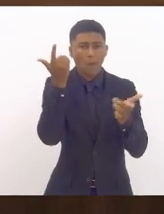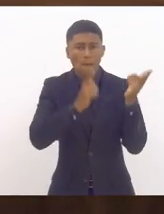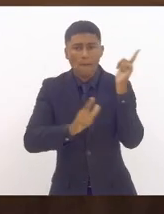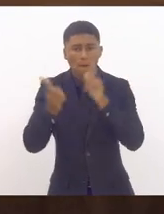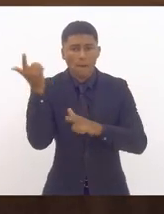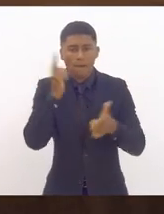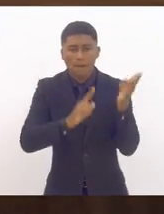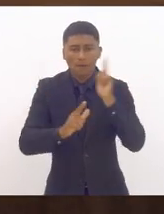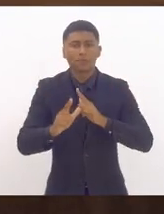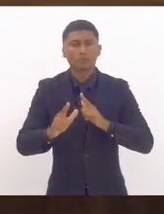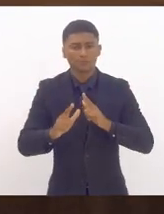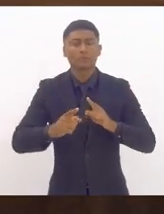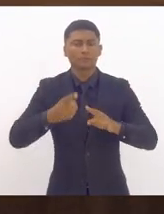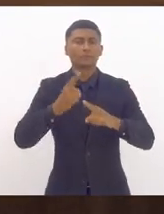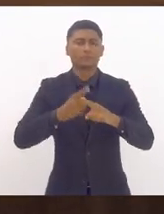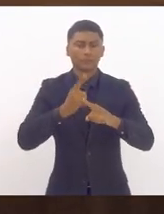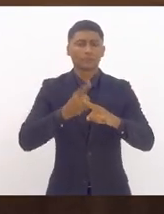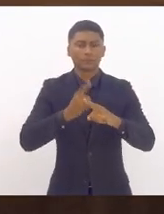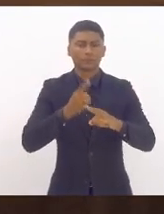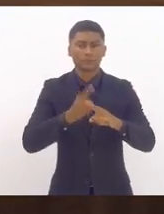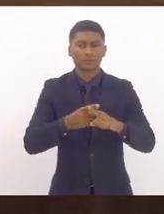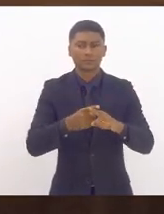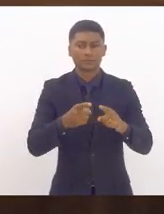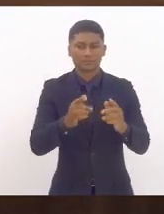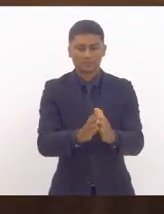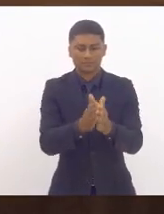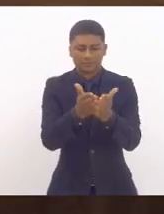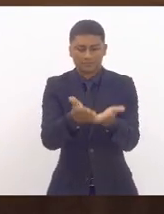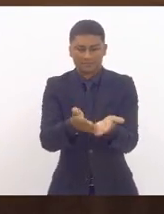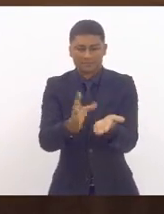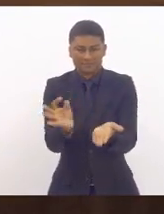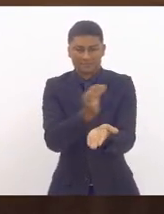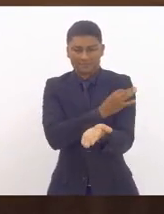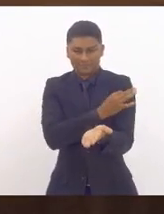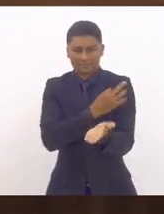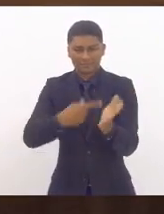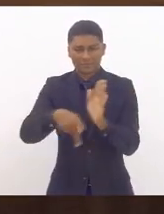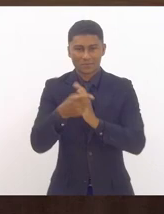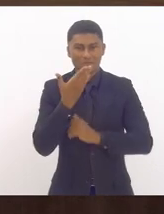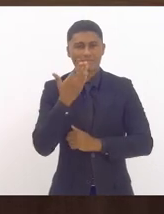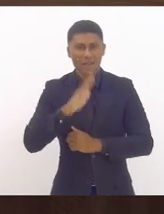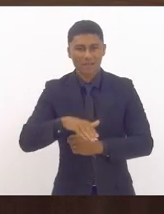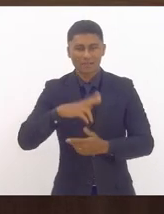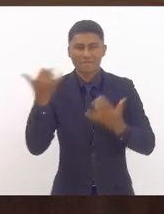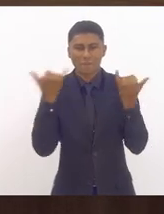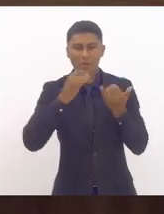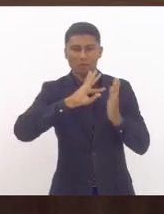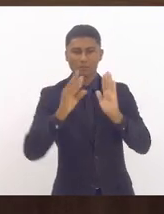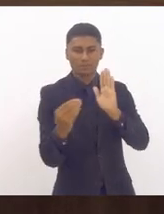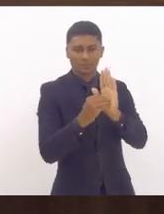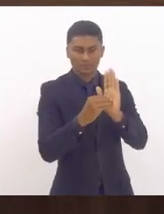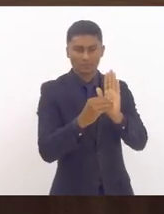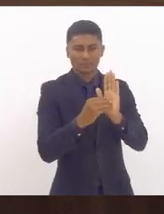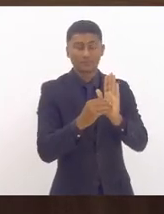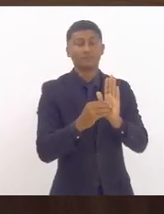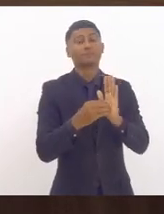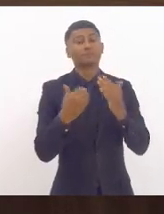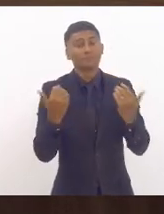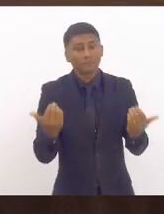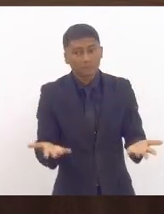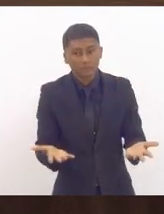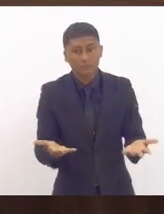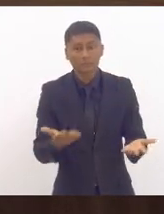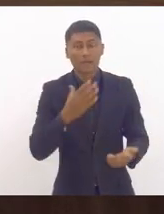a constar, inclusive, na caderneta da criança. Ainda que a quantidade significativa